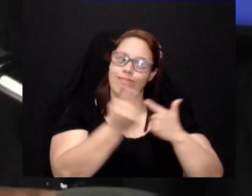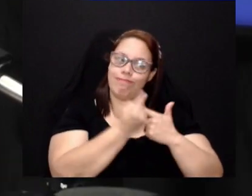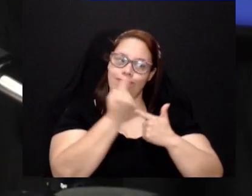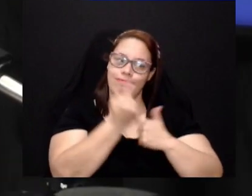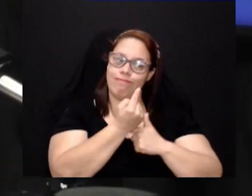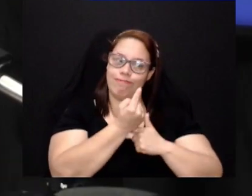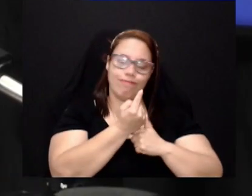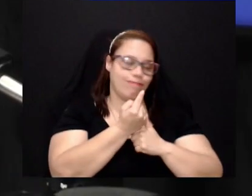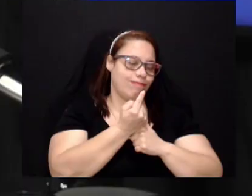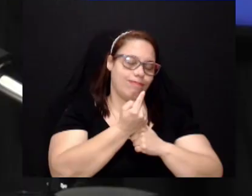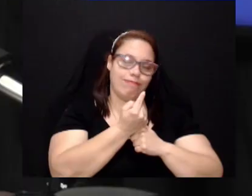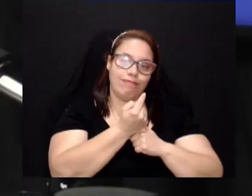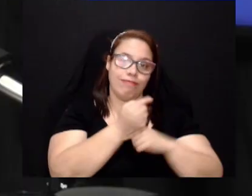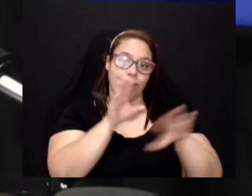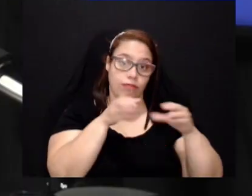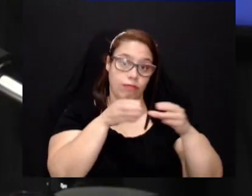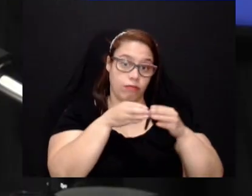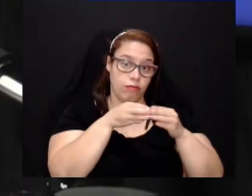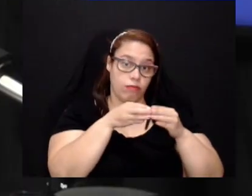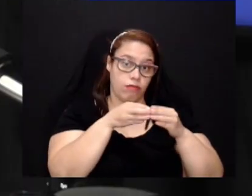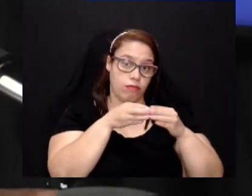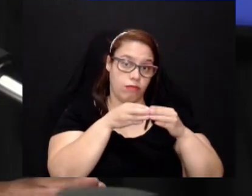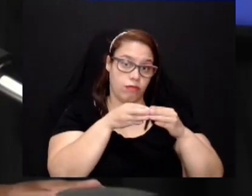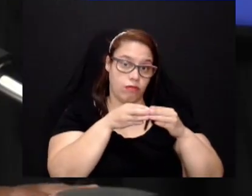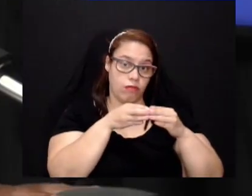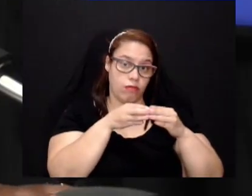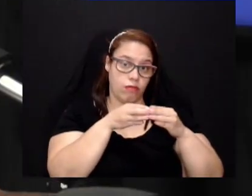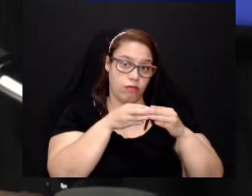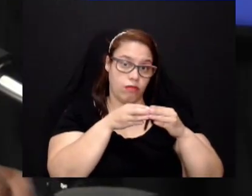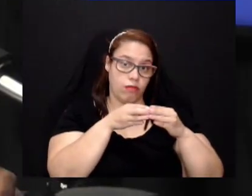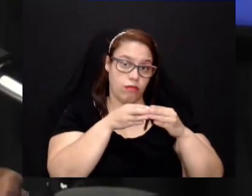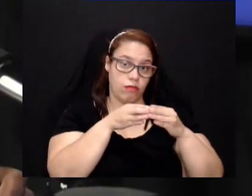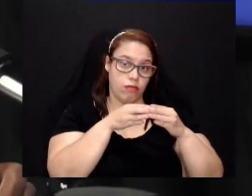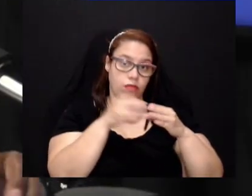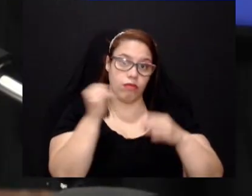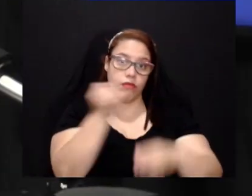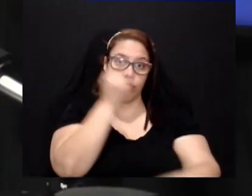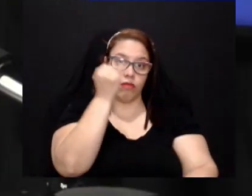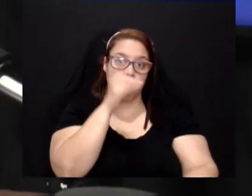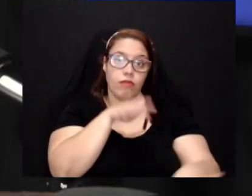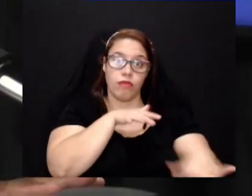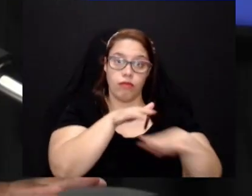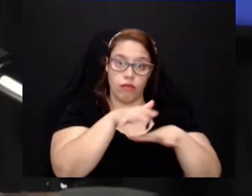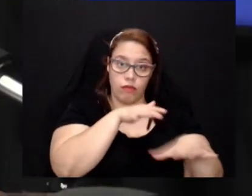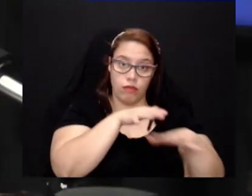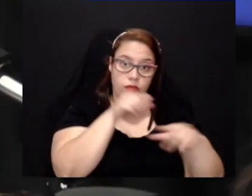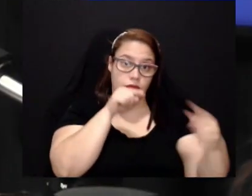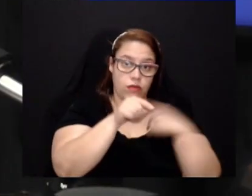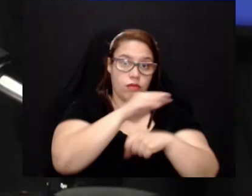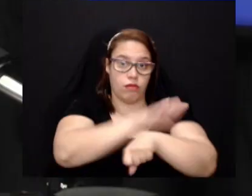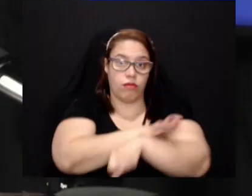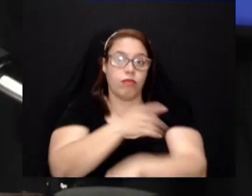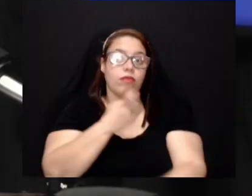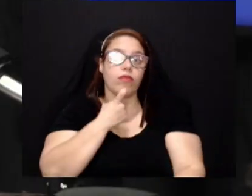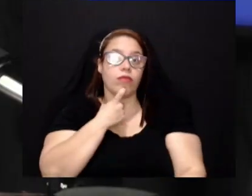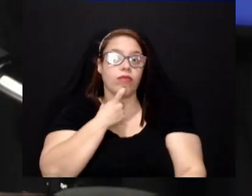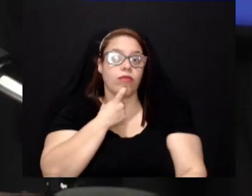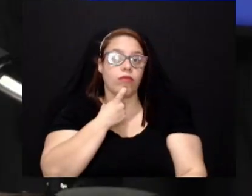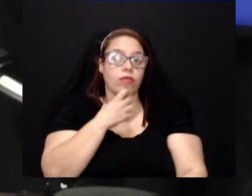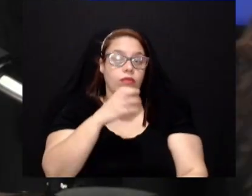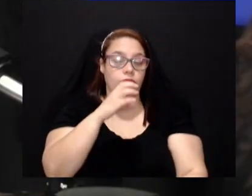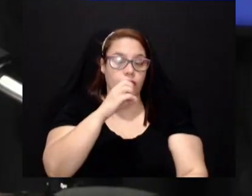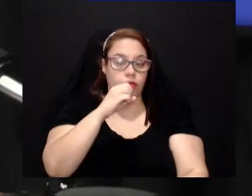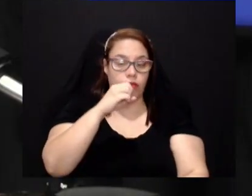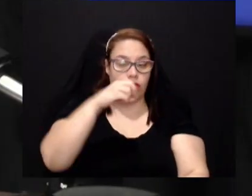membro, uma pessoa importante num movimento, né, antirracista aqui da cidade, que é o CONEPA. Tá certo a